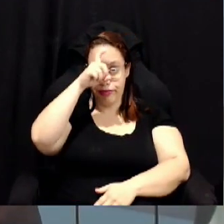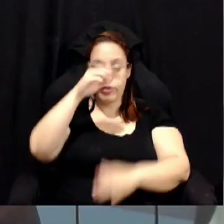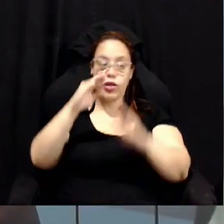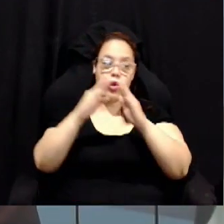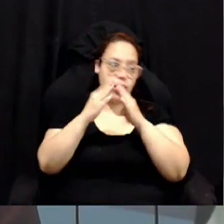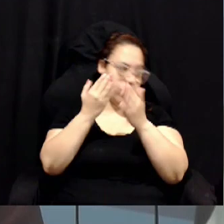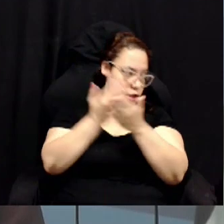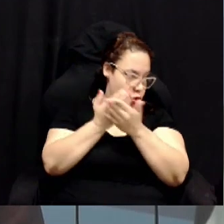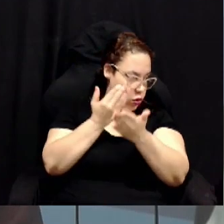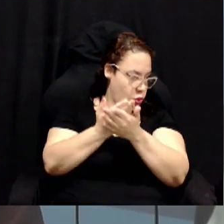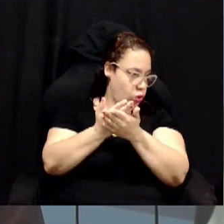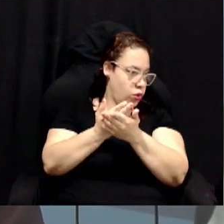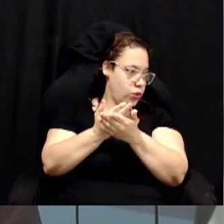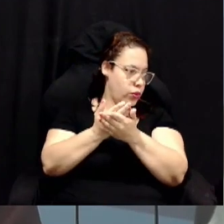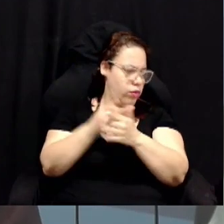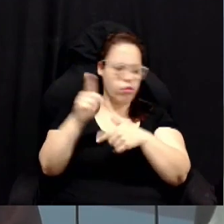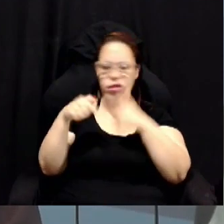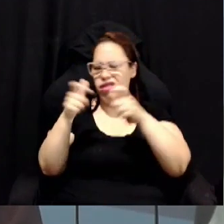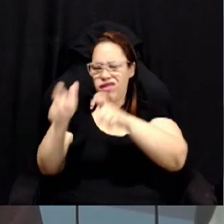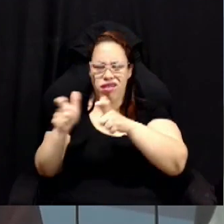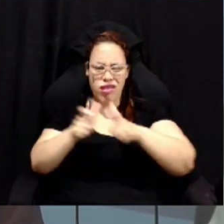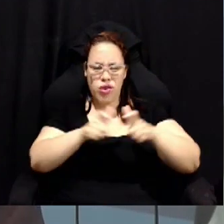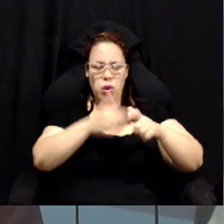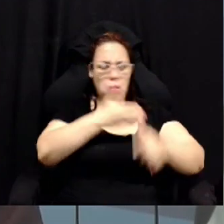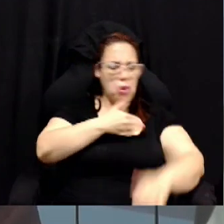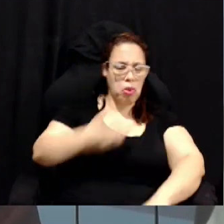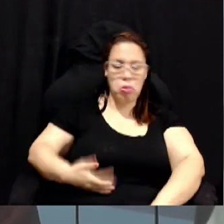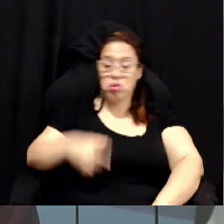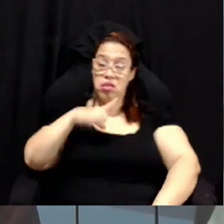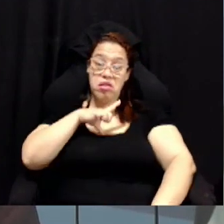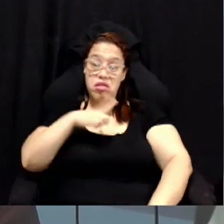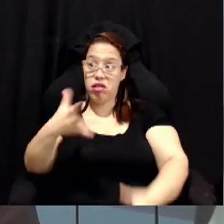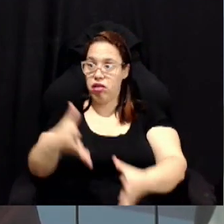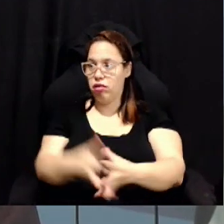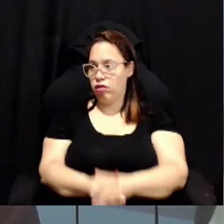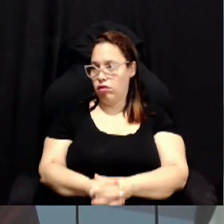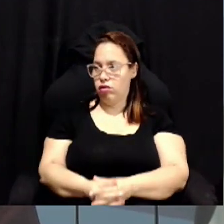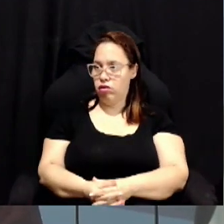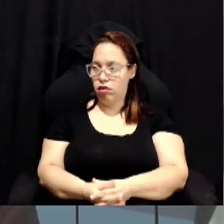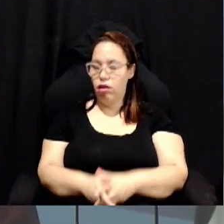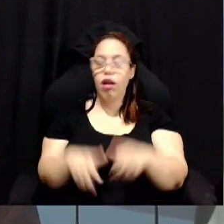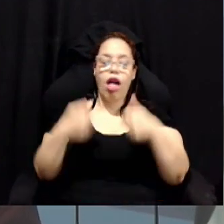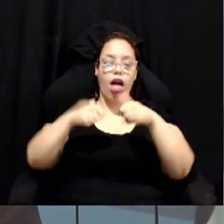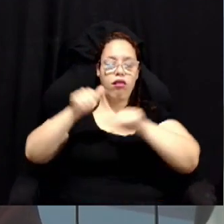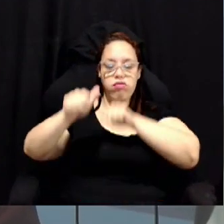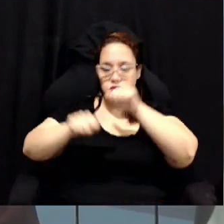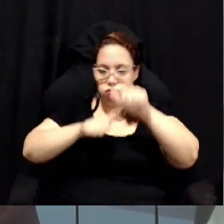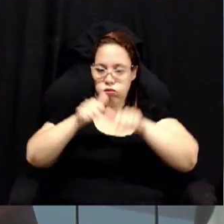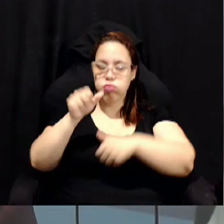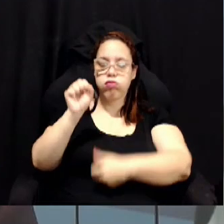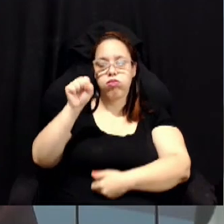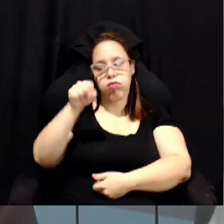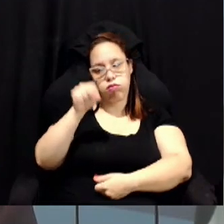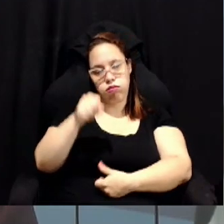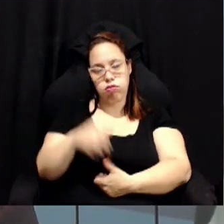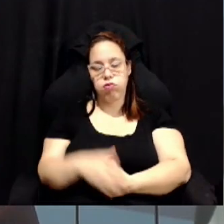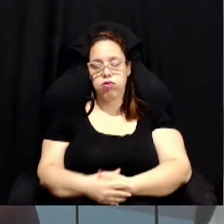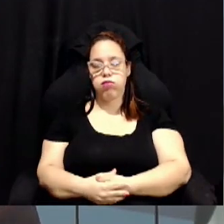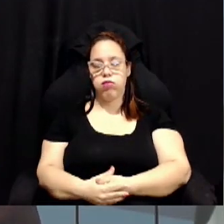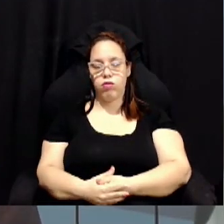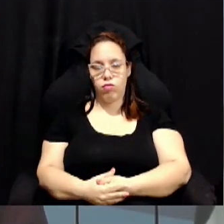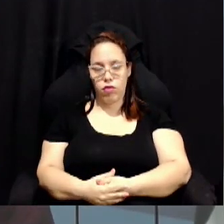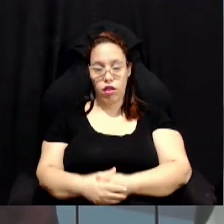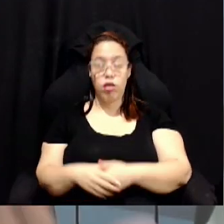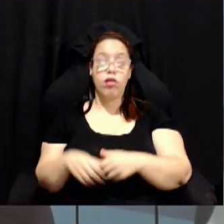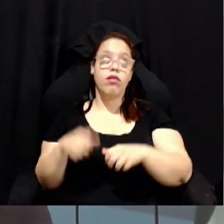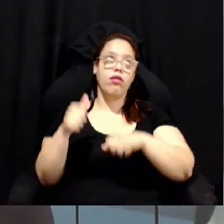e tantos outros espaços públicos que nós temos que vão precisar de transformação, sim. Elas vão precisar de transformação.